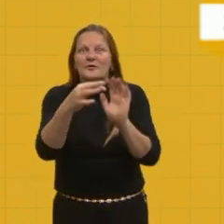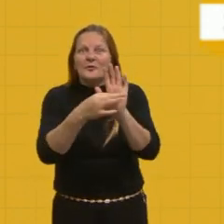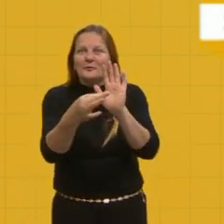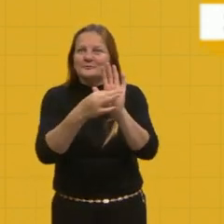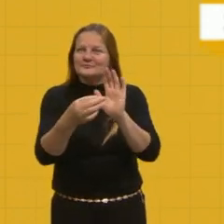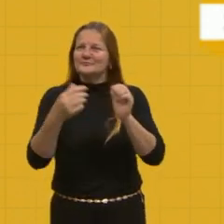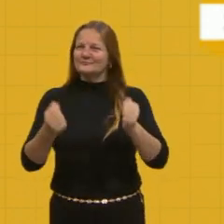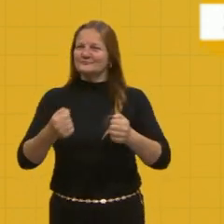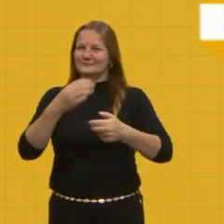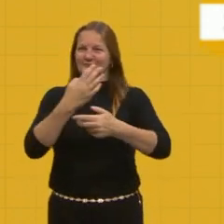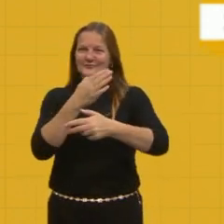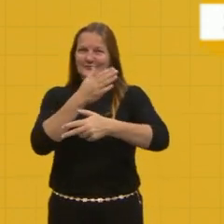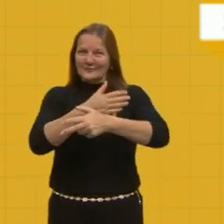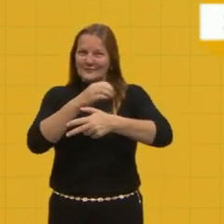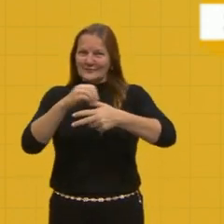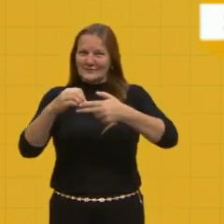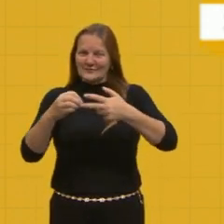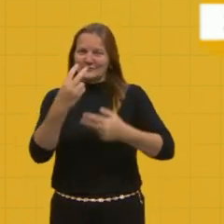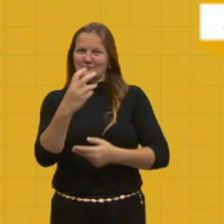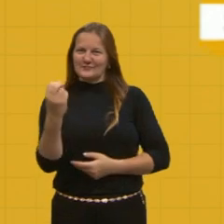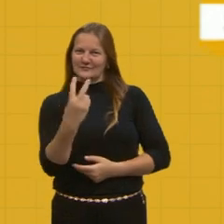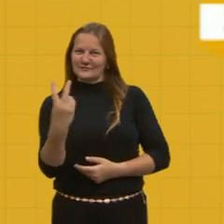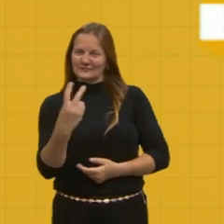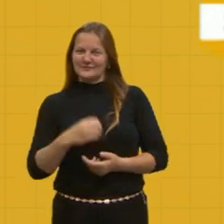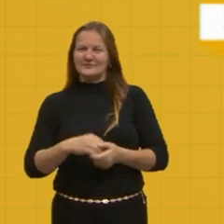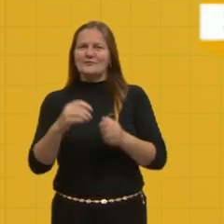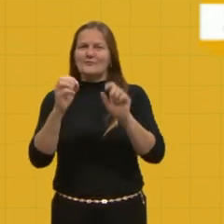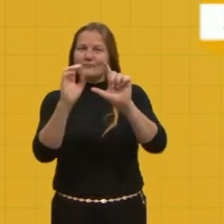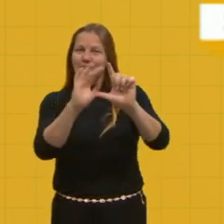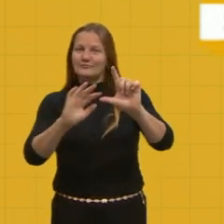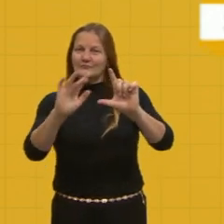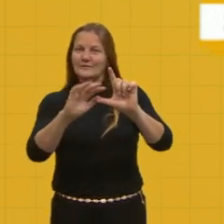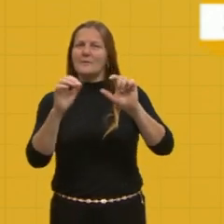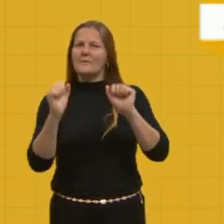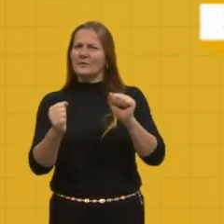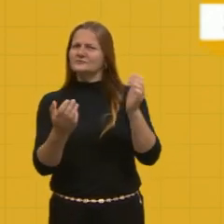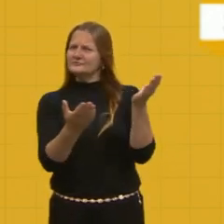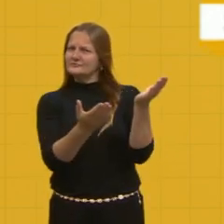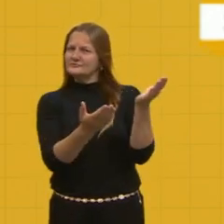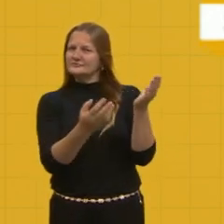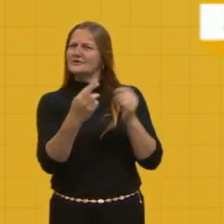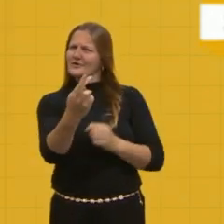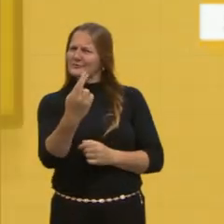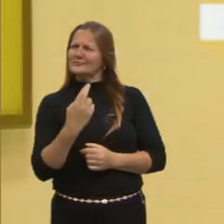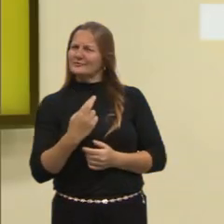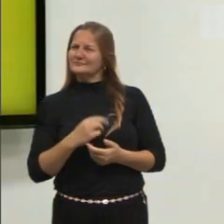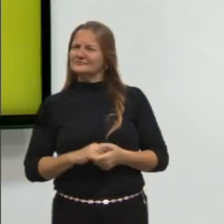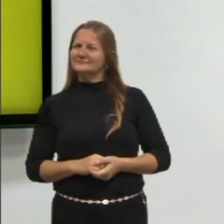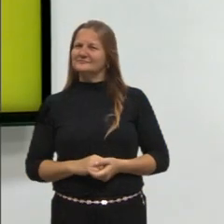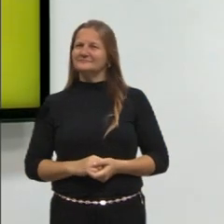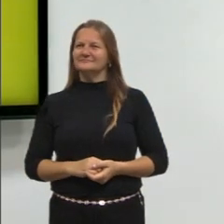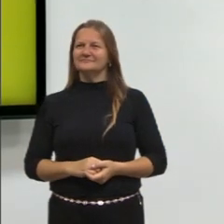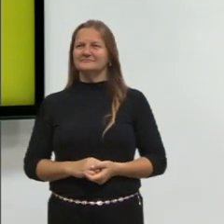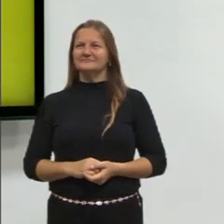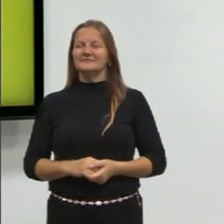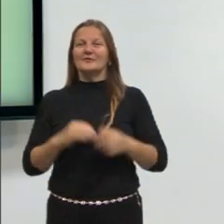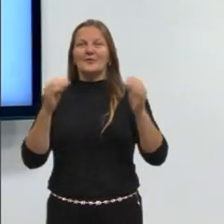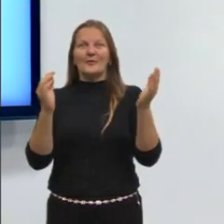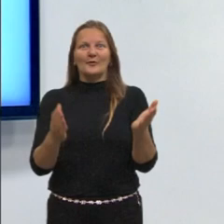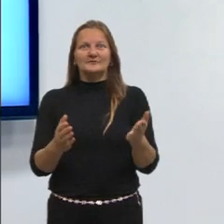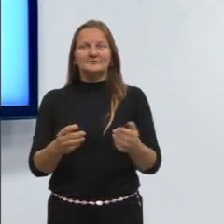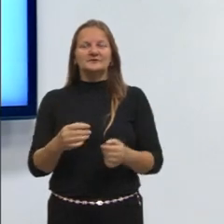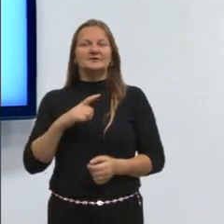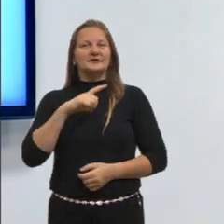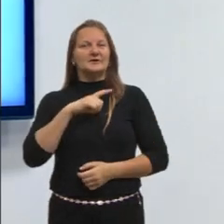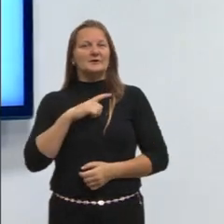a edição de 2022 acesse o QR Code no link e responda hoje nós